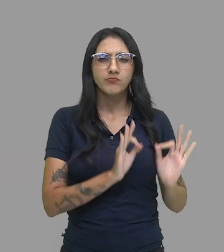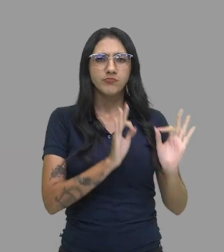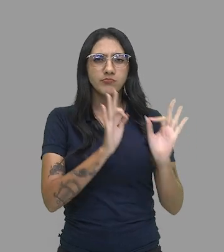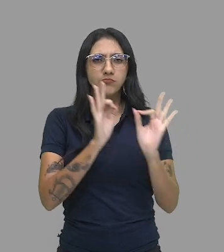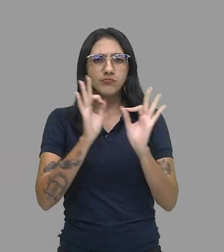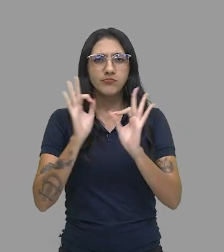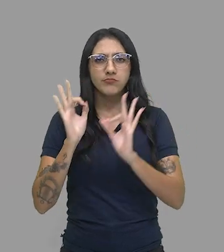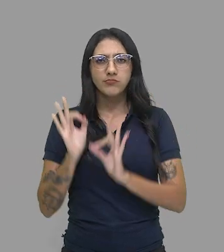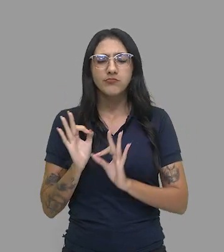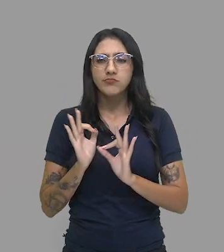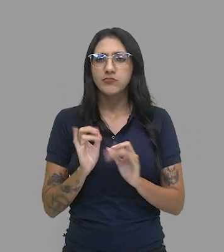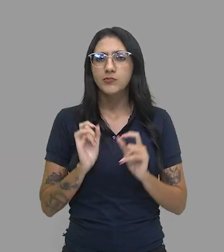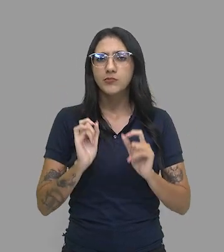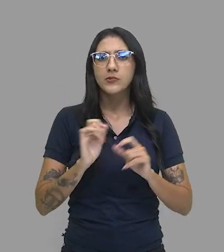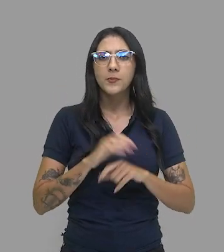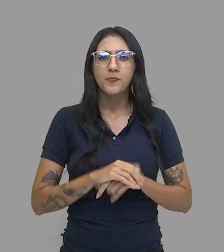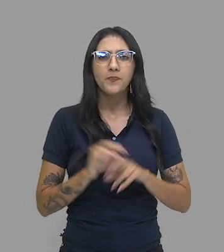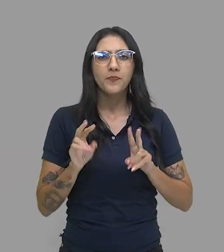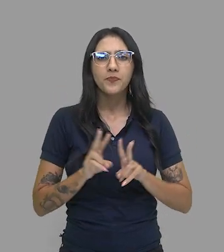documentário sobre